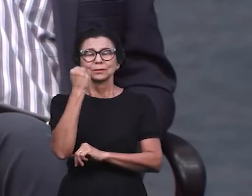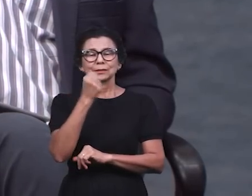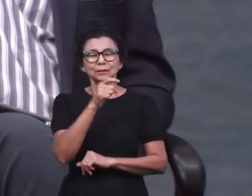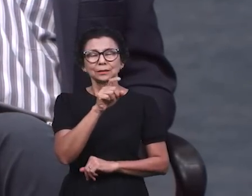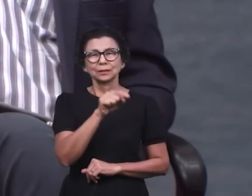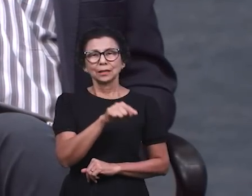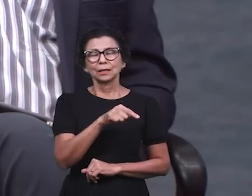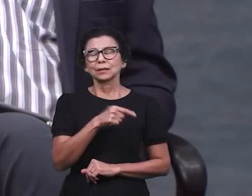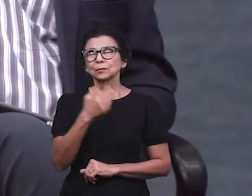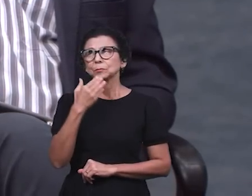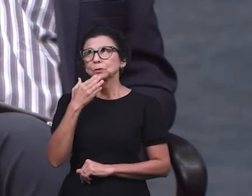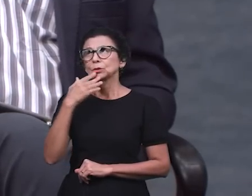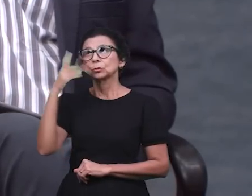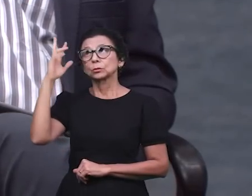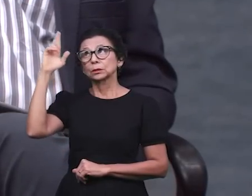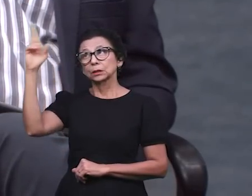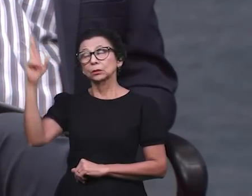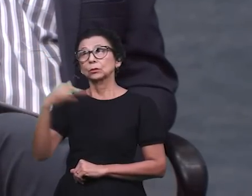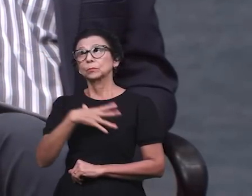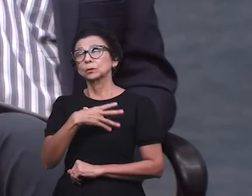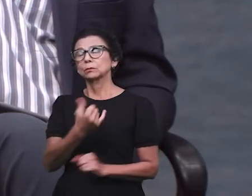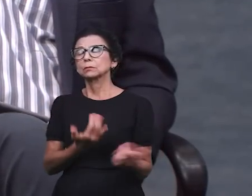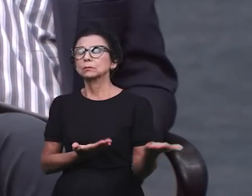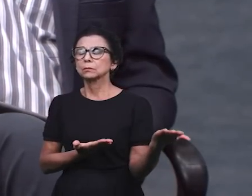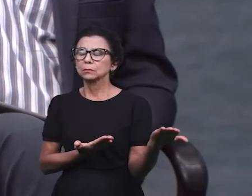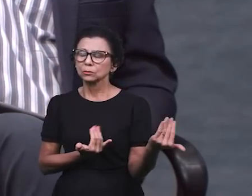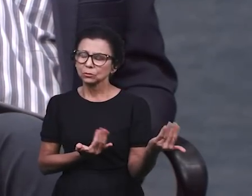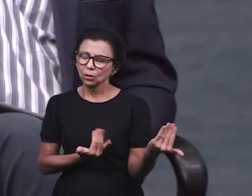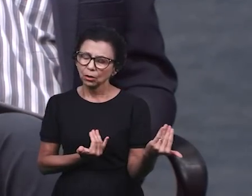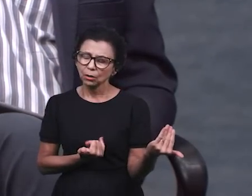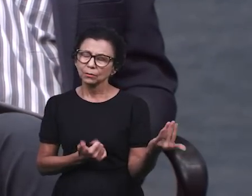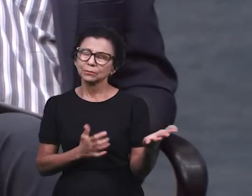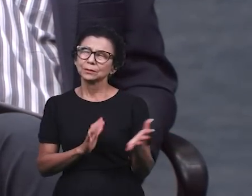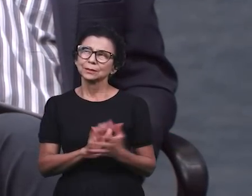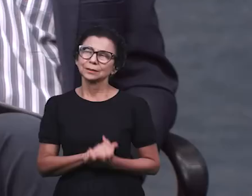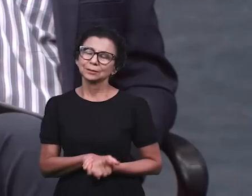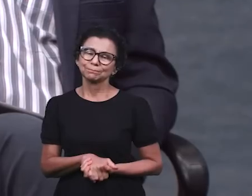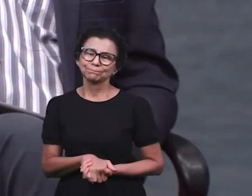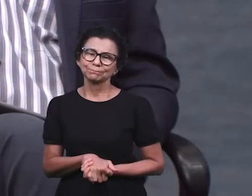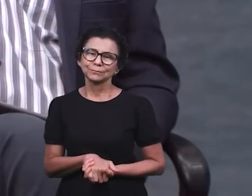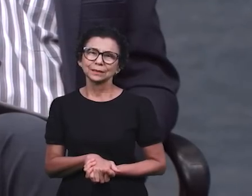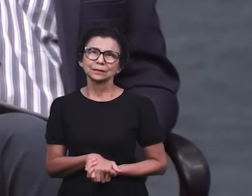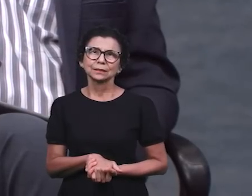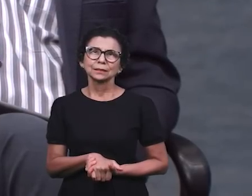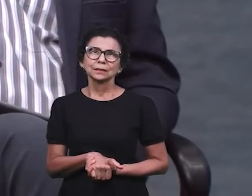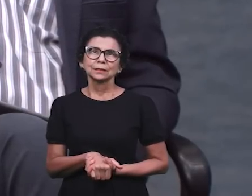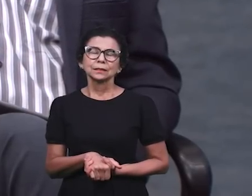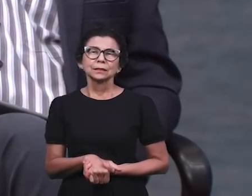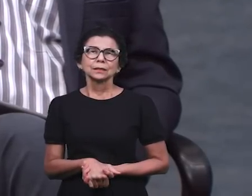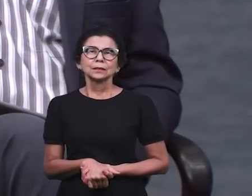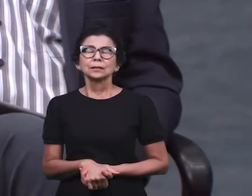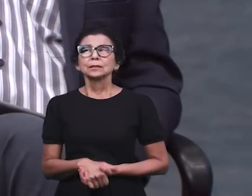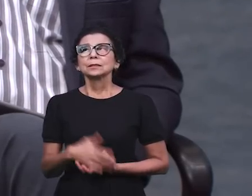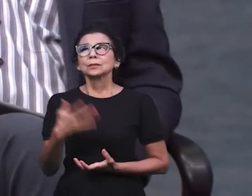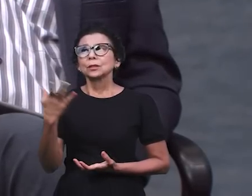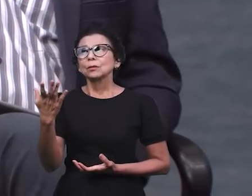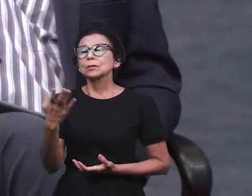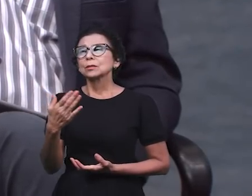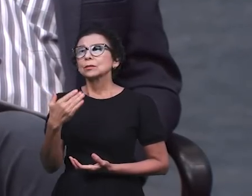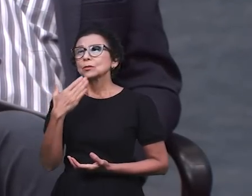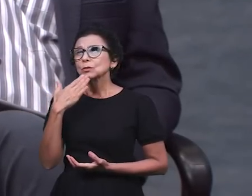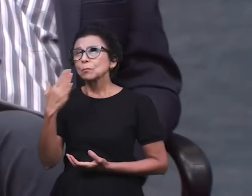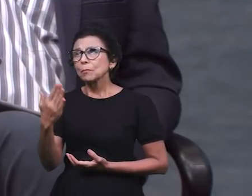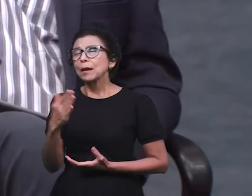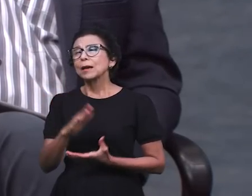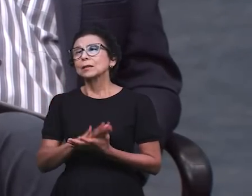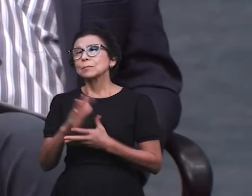Ela disse: Senhor, meus filhos são muito jovens, são crianças ainda, me dá um tempo mais de vida para que eu possa criar os